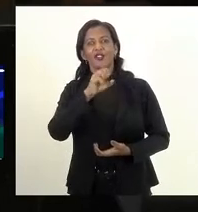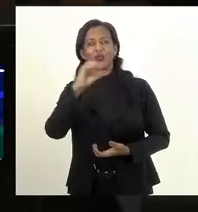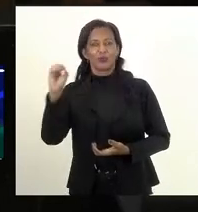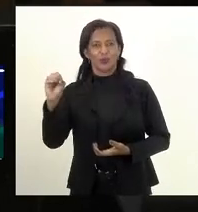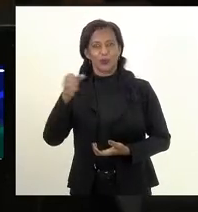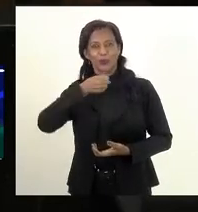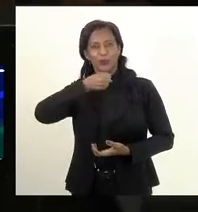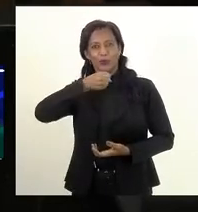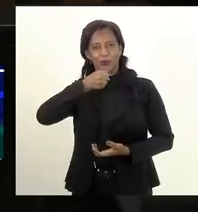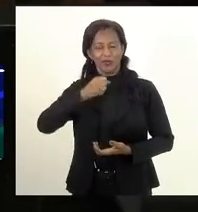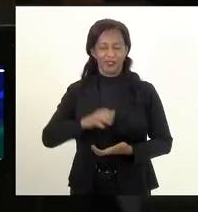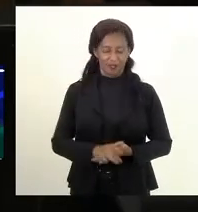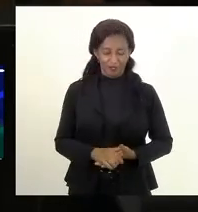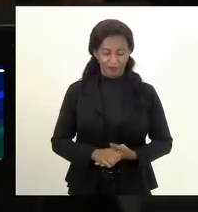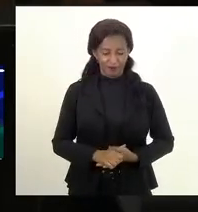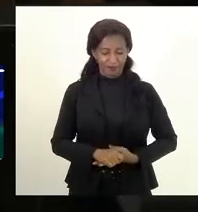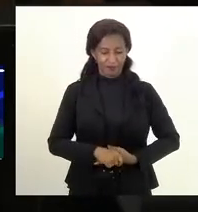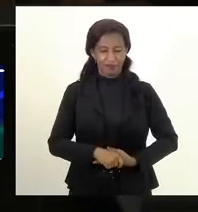tempo né